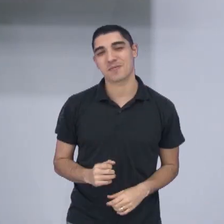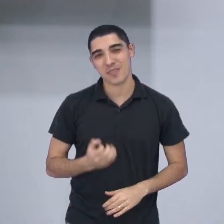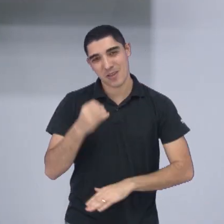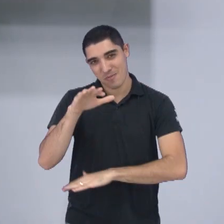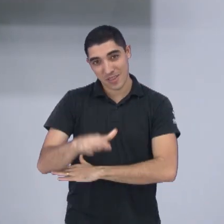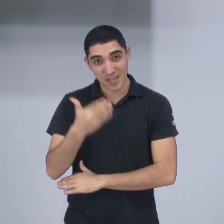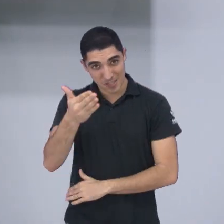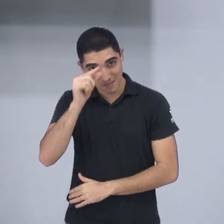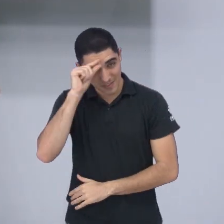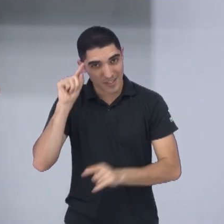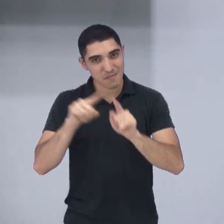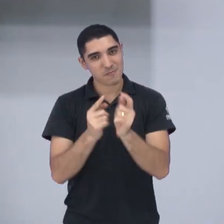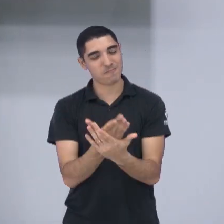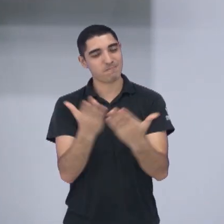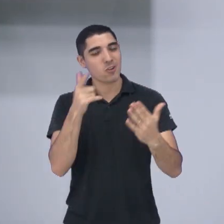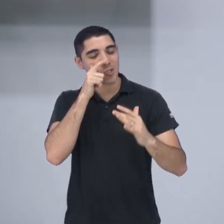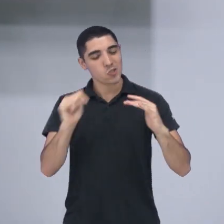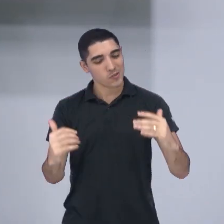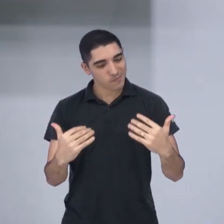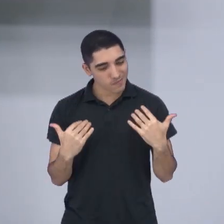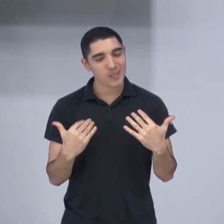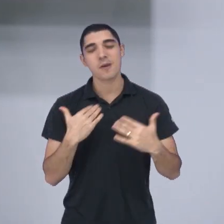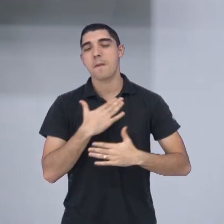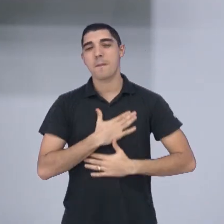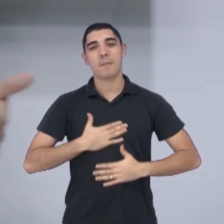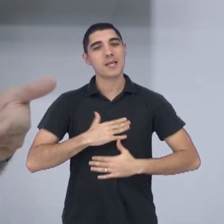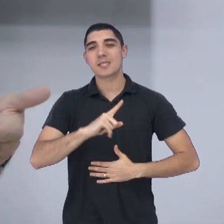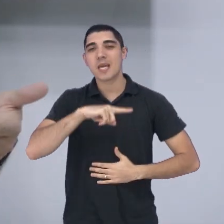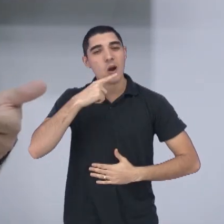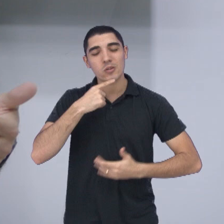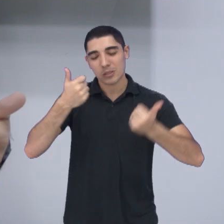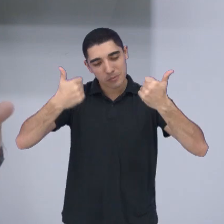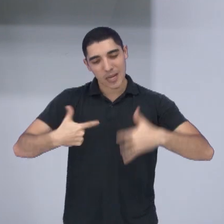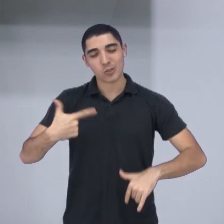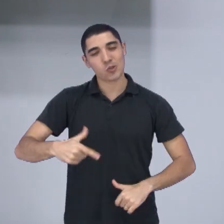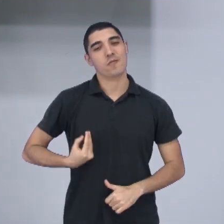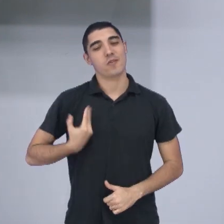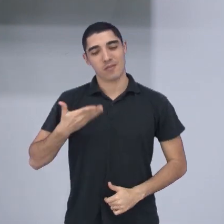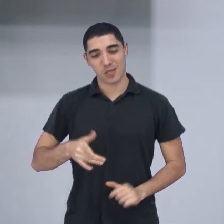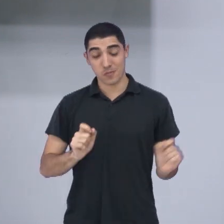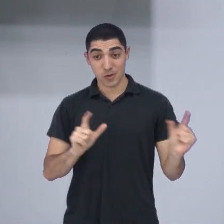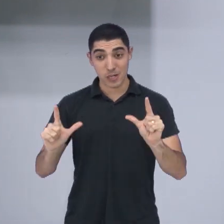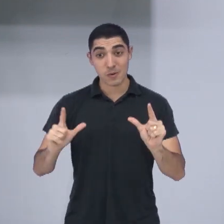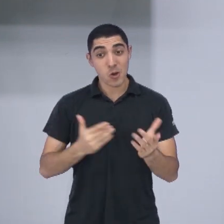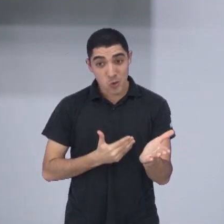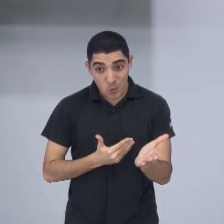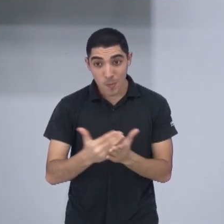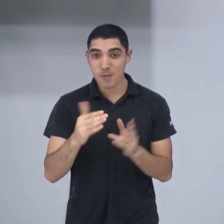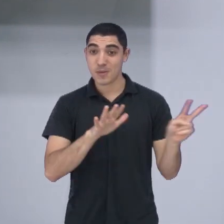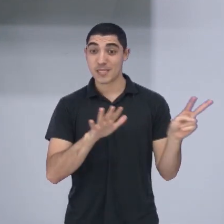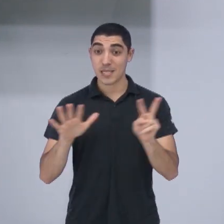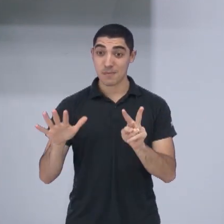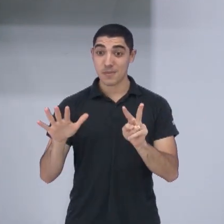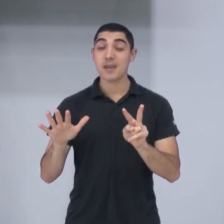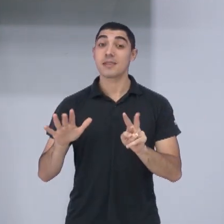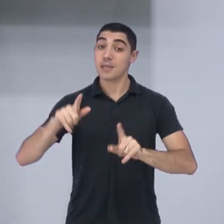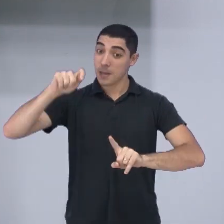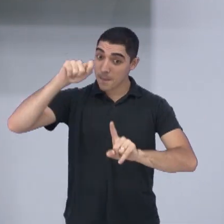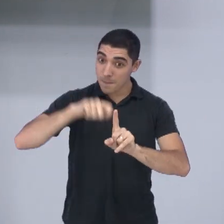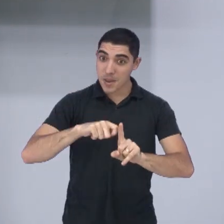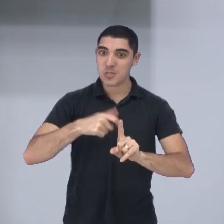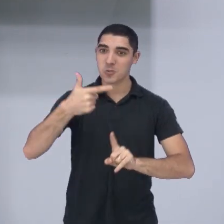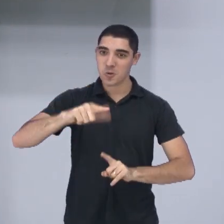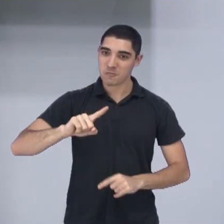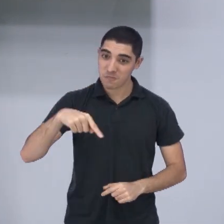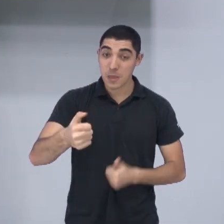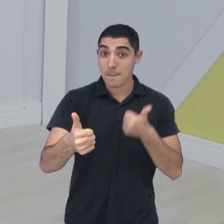Boa tarde a você de casa. Como sempre, é um prazer inenarrável estar em mais um Hora do Esporte, começando mais uma semana e mais um mês, já